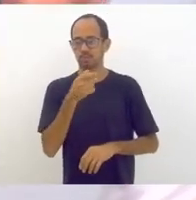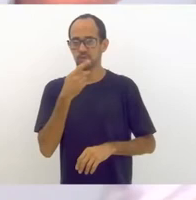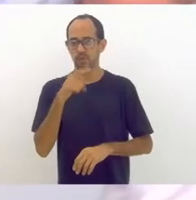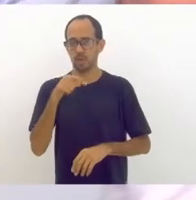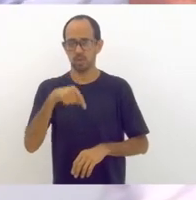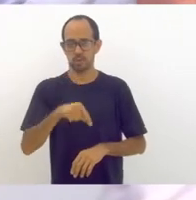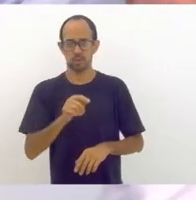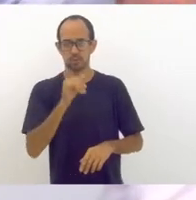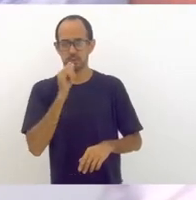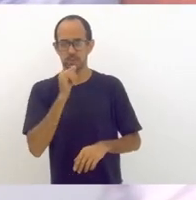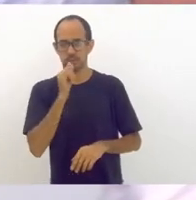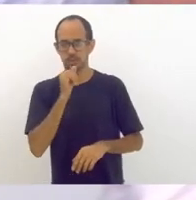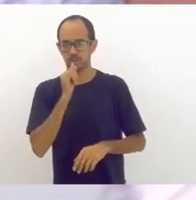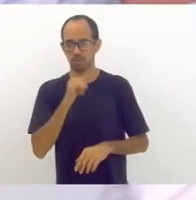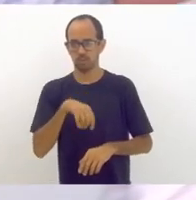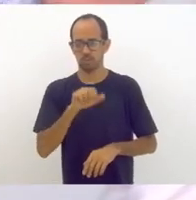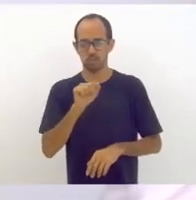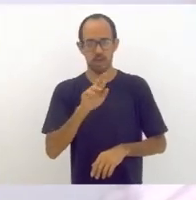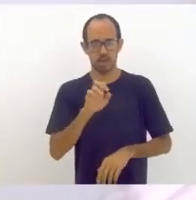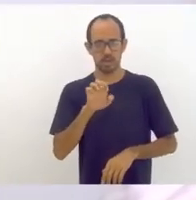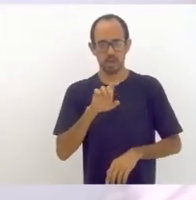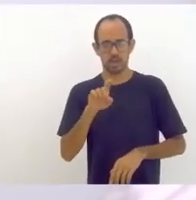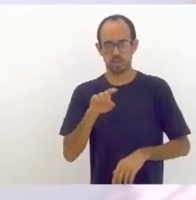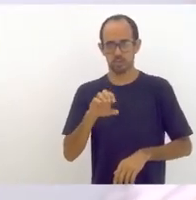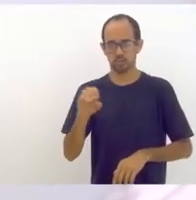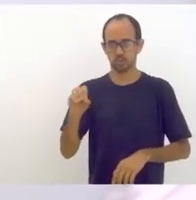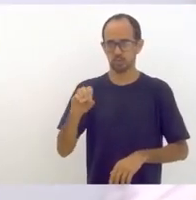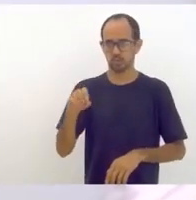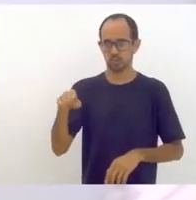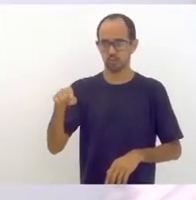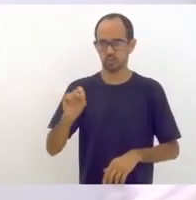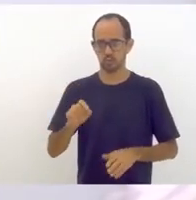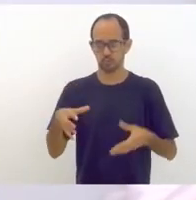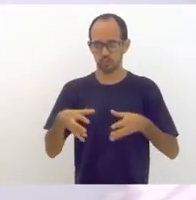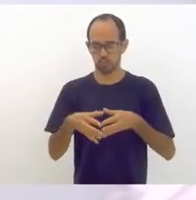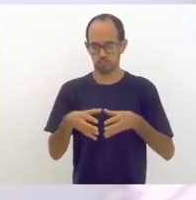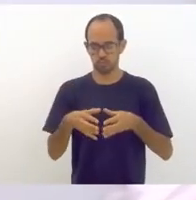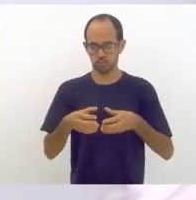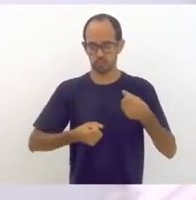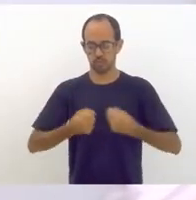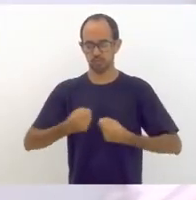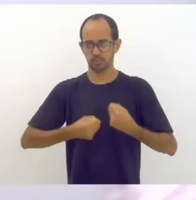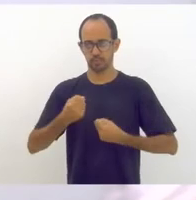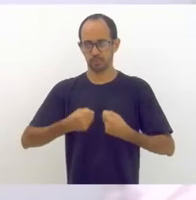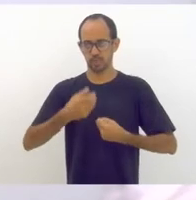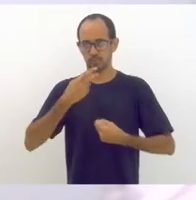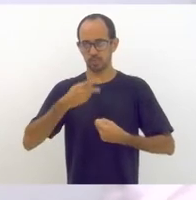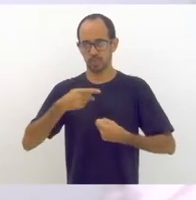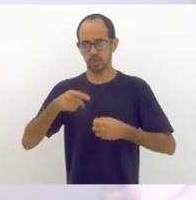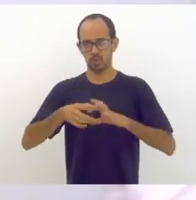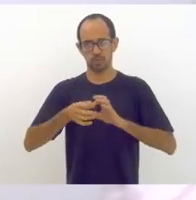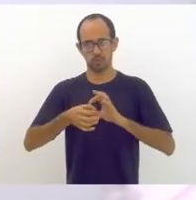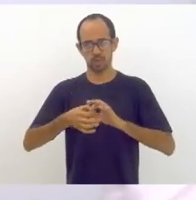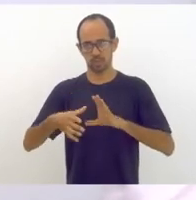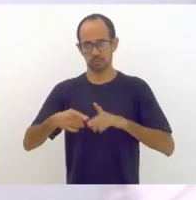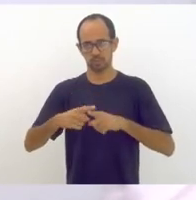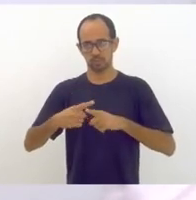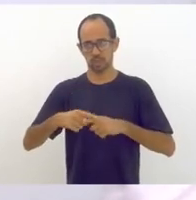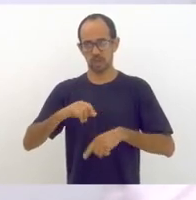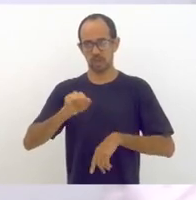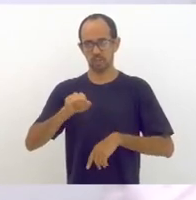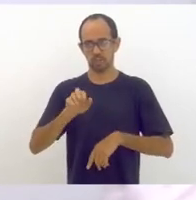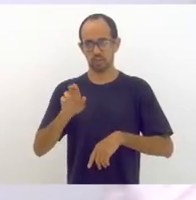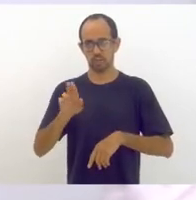exemplo, o nosso Arezzo, daqui do cluster das indústrias automobilísticas, falo também muito à vontade, porque a Jaguar Land Rover foi